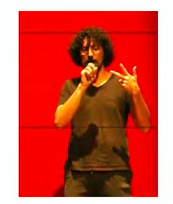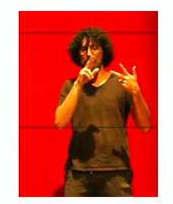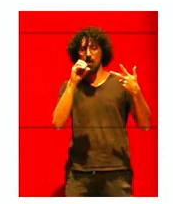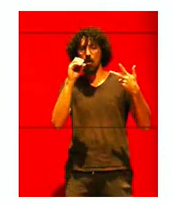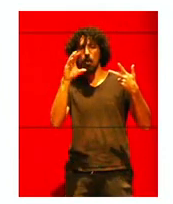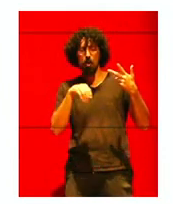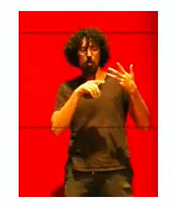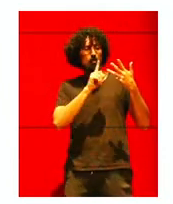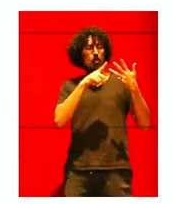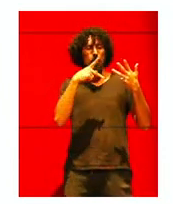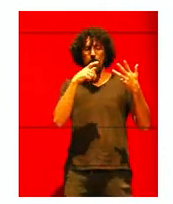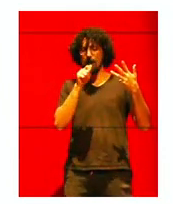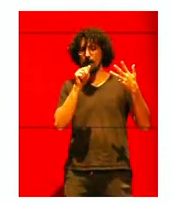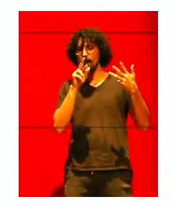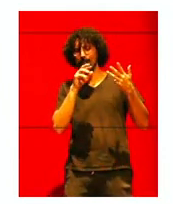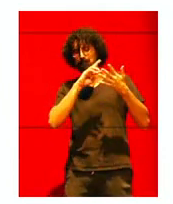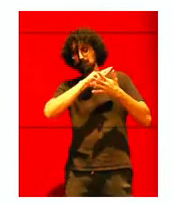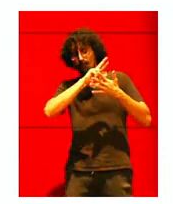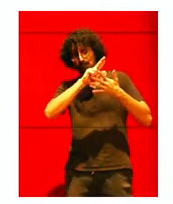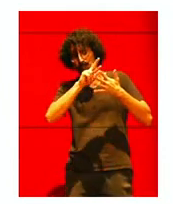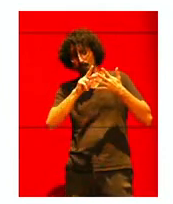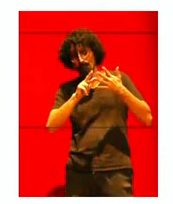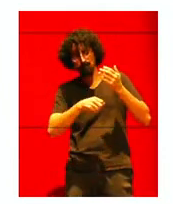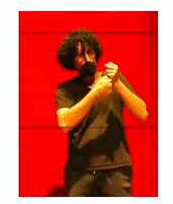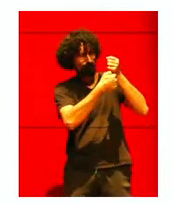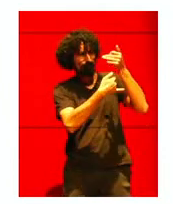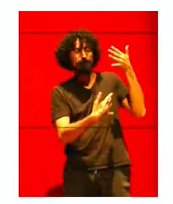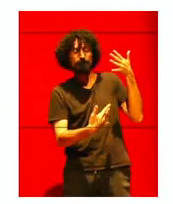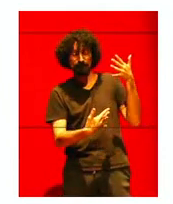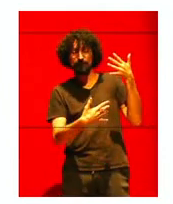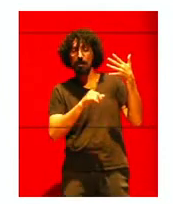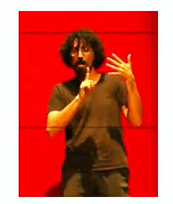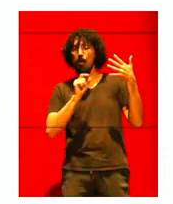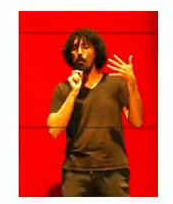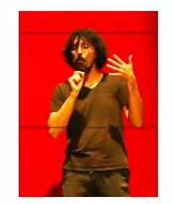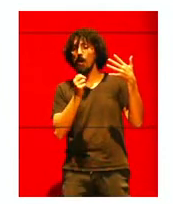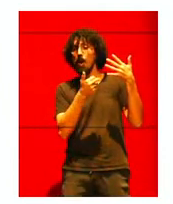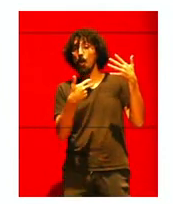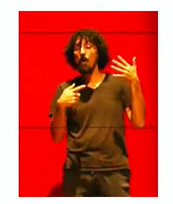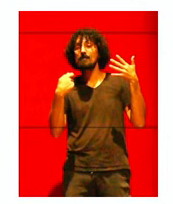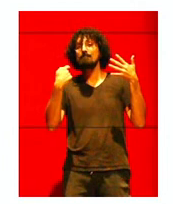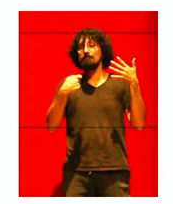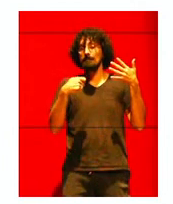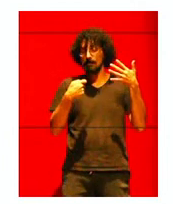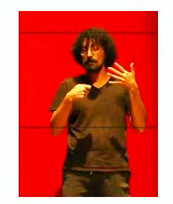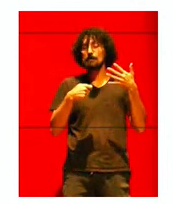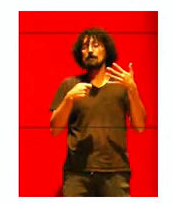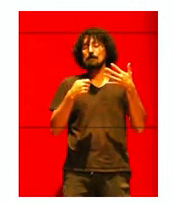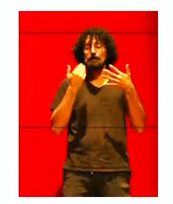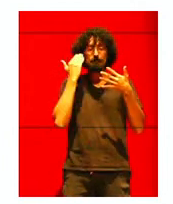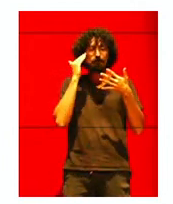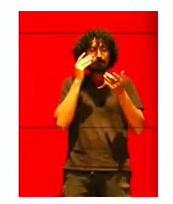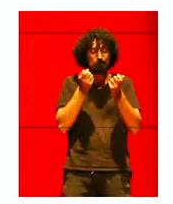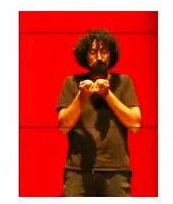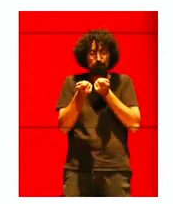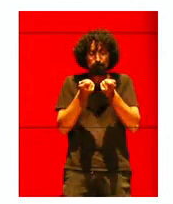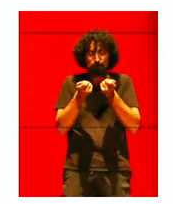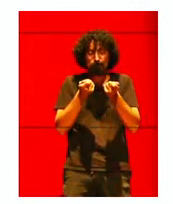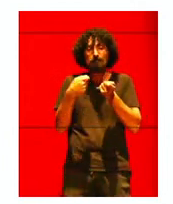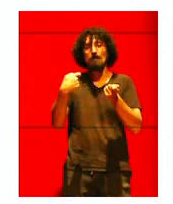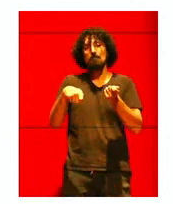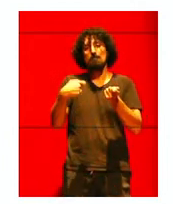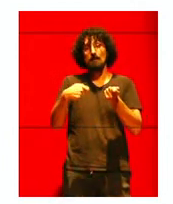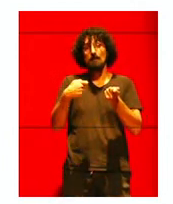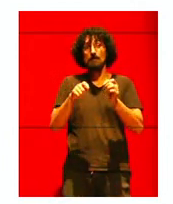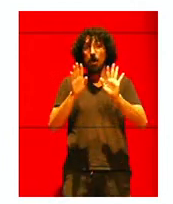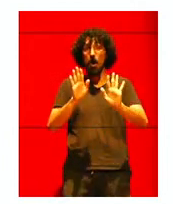naturalismo, parnasianismo, simbolismo, são coisas que você precisa dominar. Estou falando com o aluno de